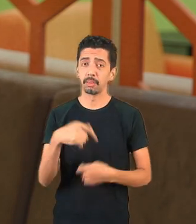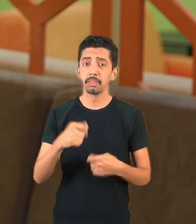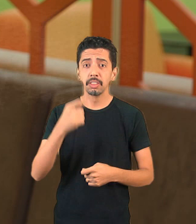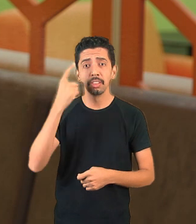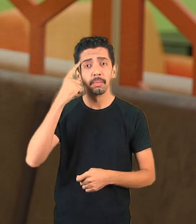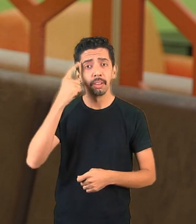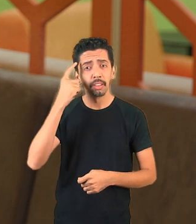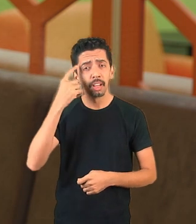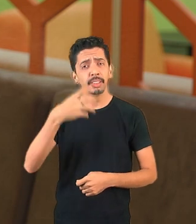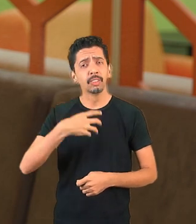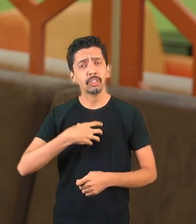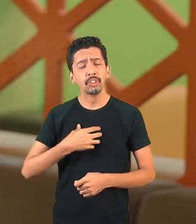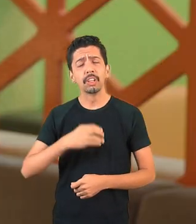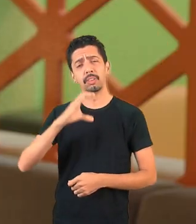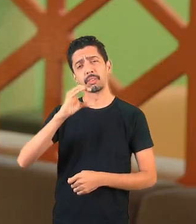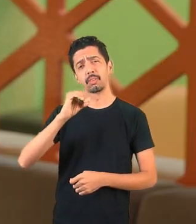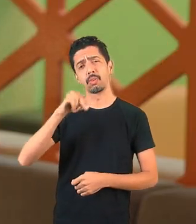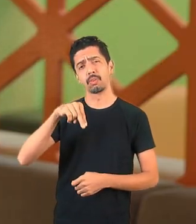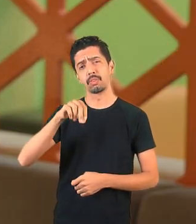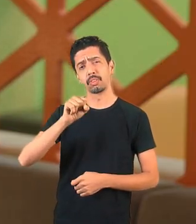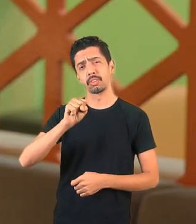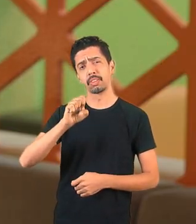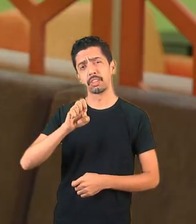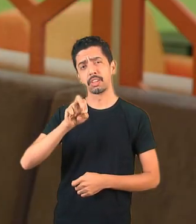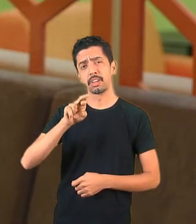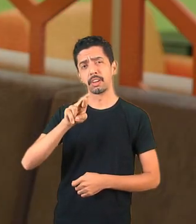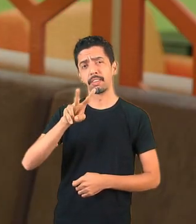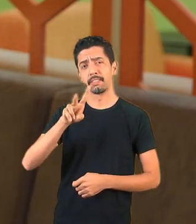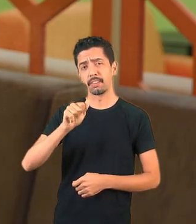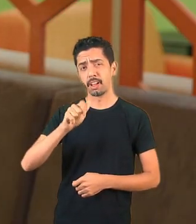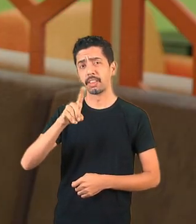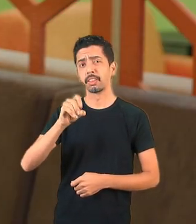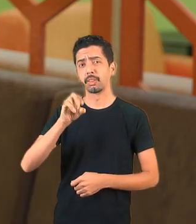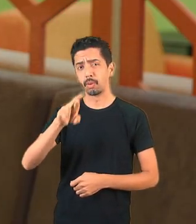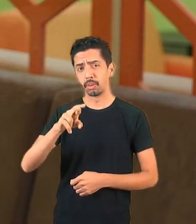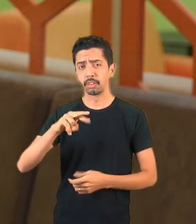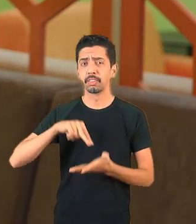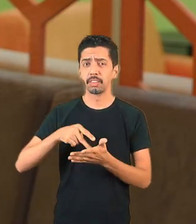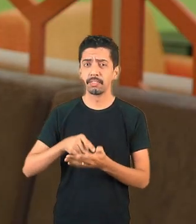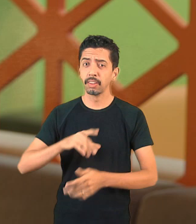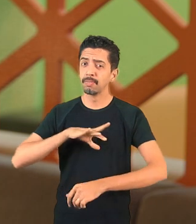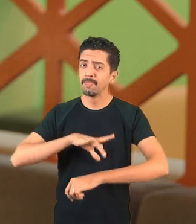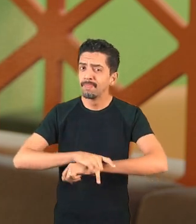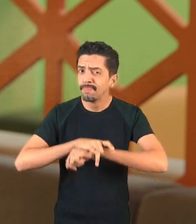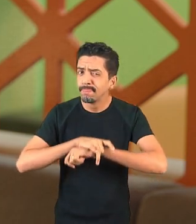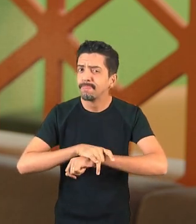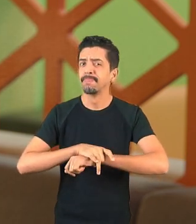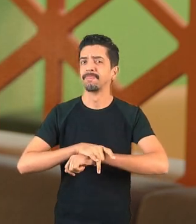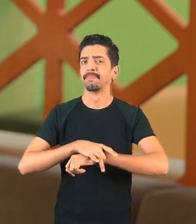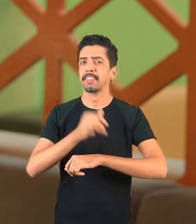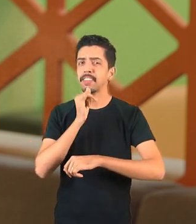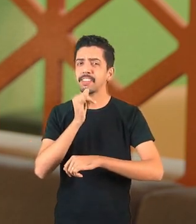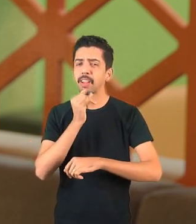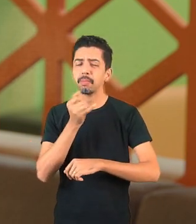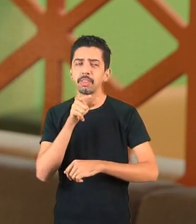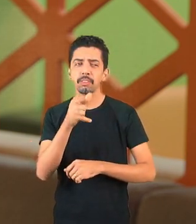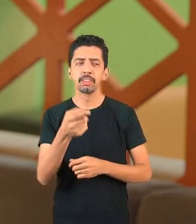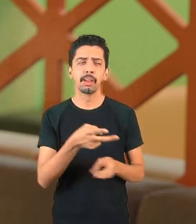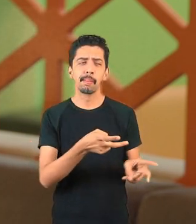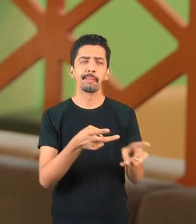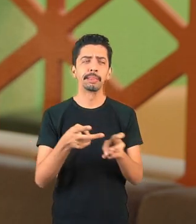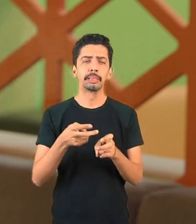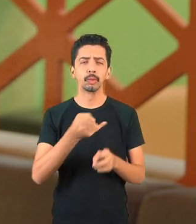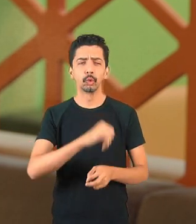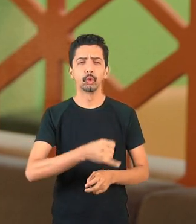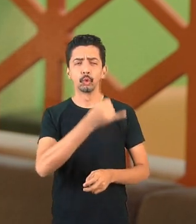forma conservadora, sim. Por que eu falo isso? É só a gente olhar para os juros. Porque eu arriscaria em momentos que